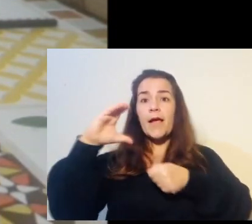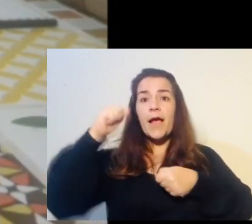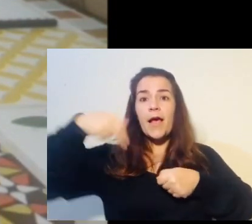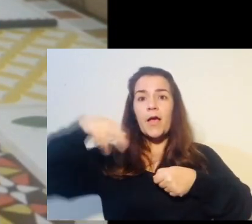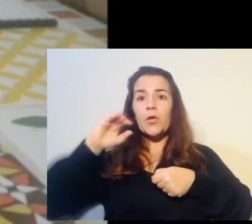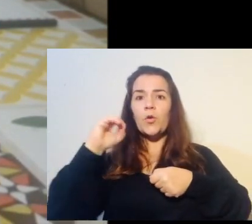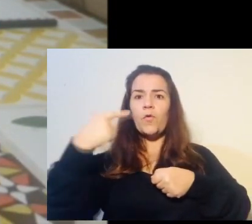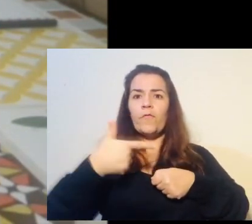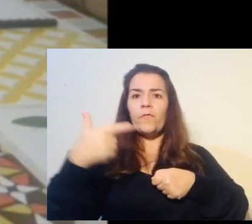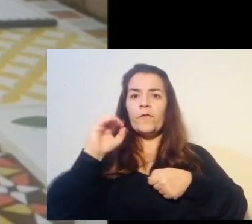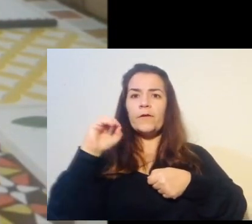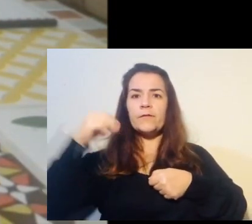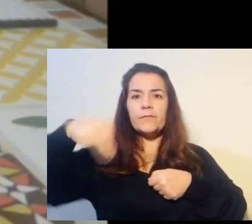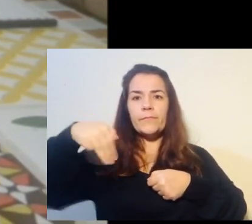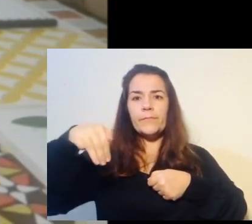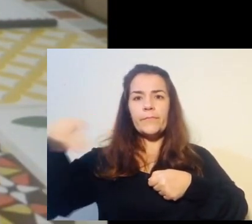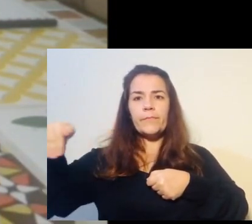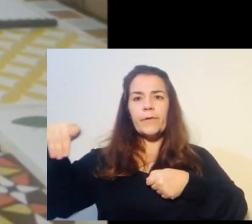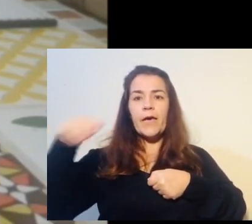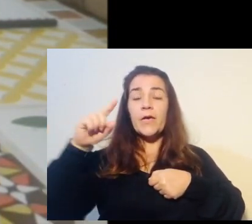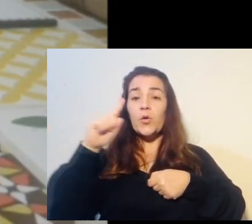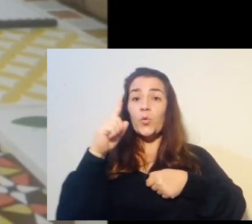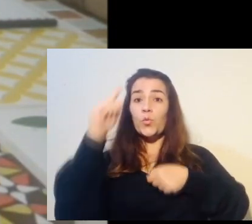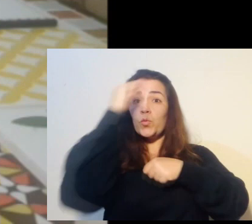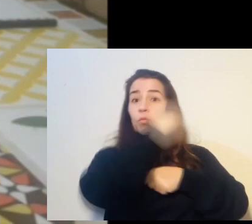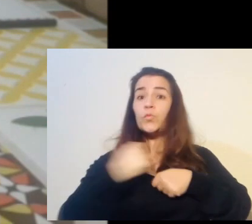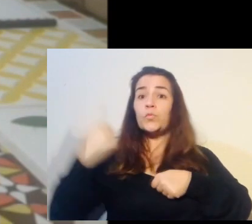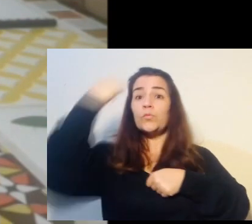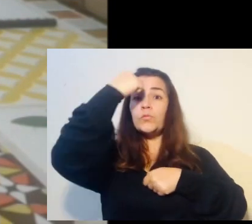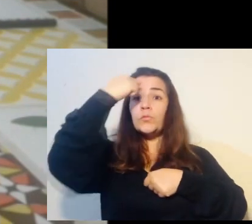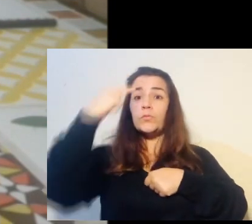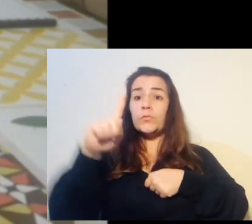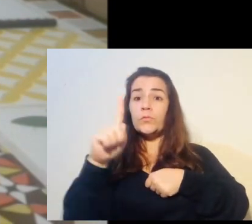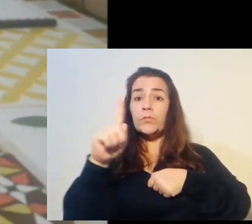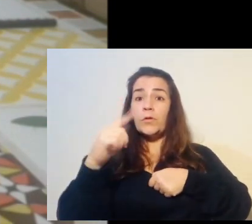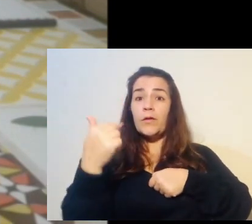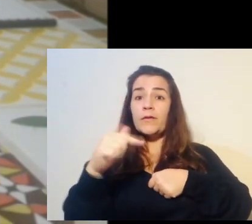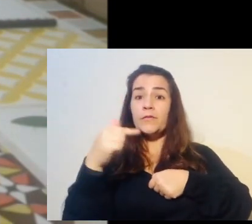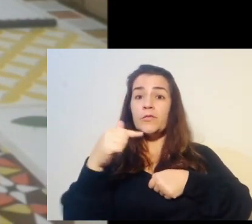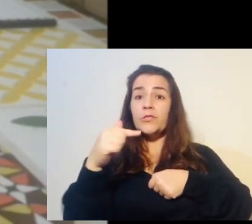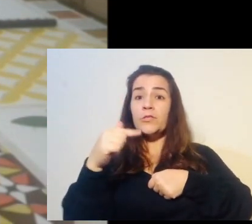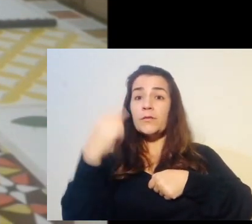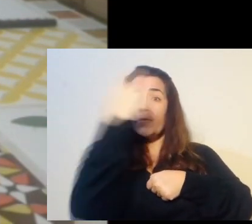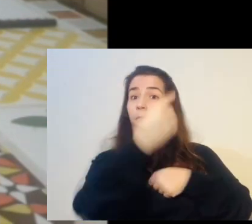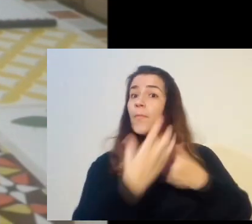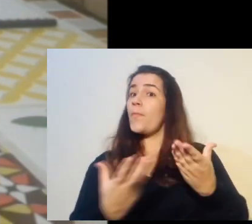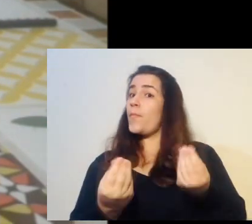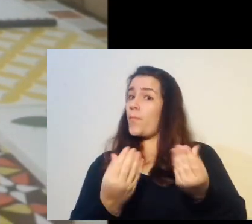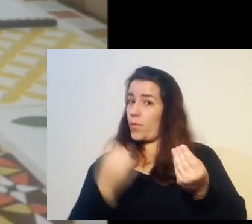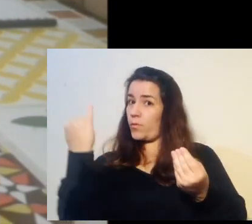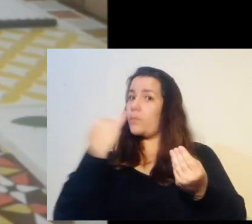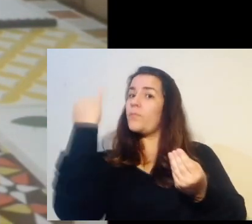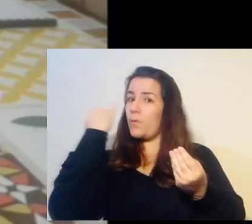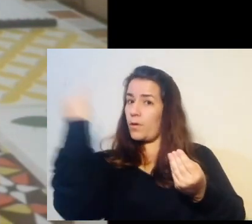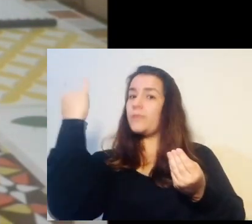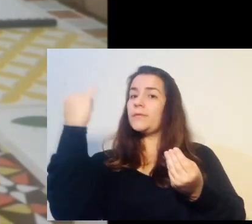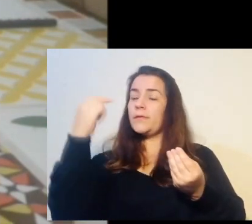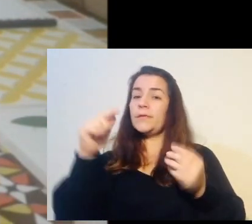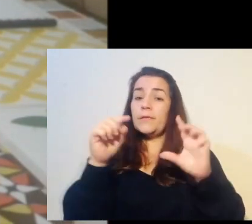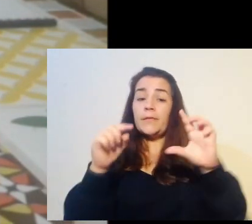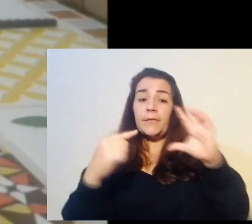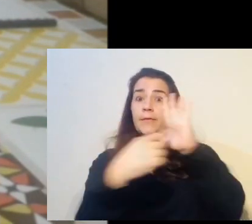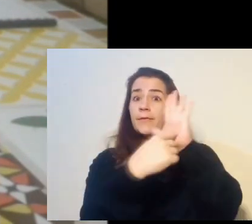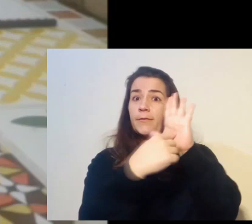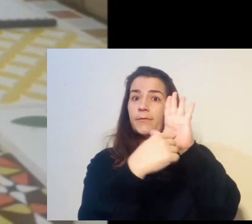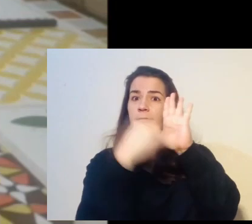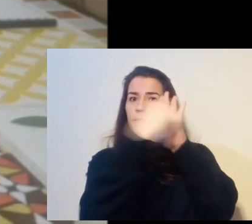de 20 milímetros com um diâmetro interno de 17. Essa questão do diâmetro interno é muito importante. Além